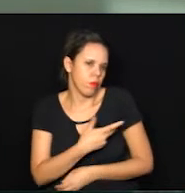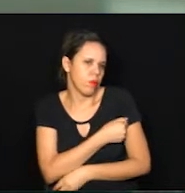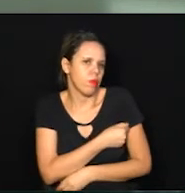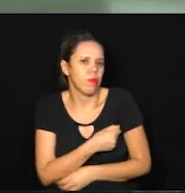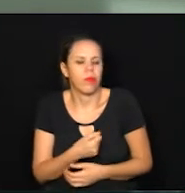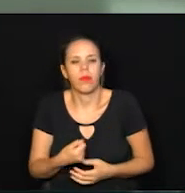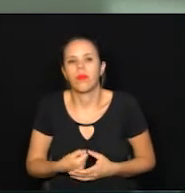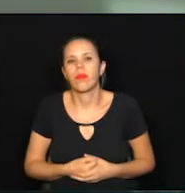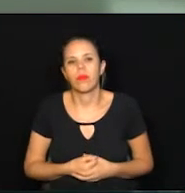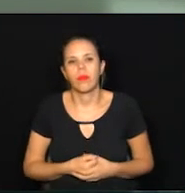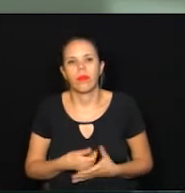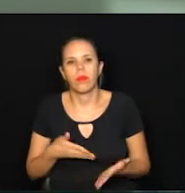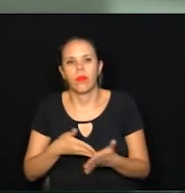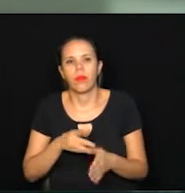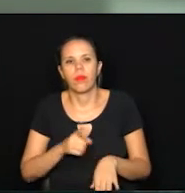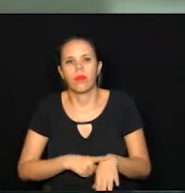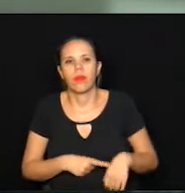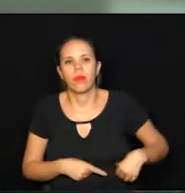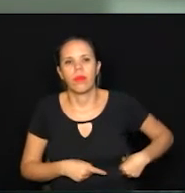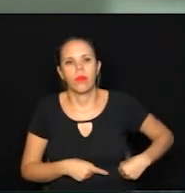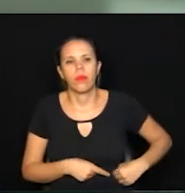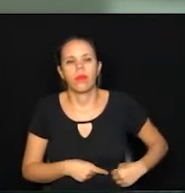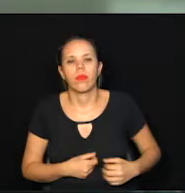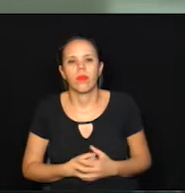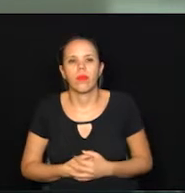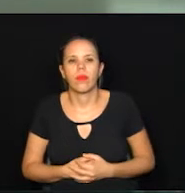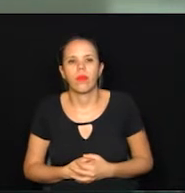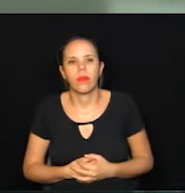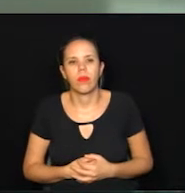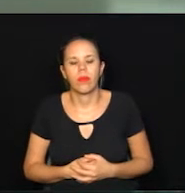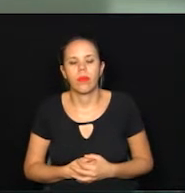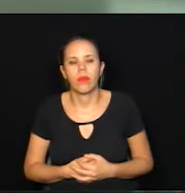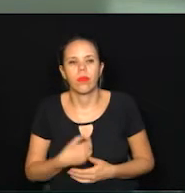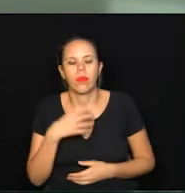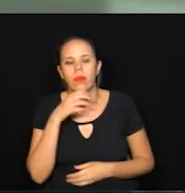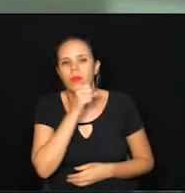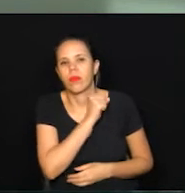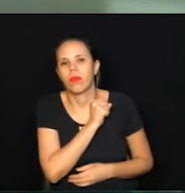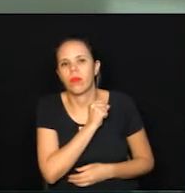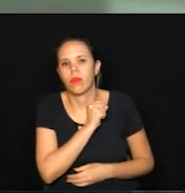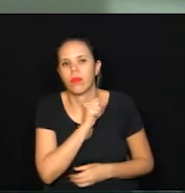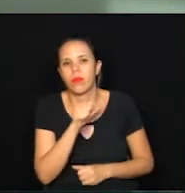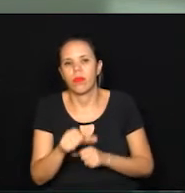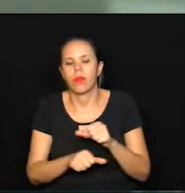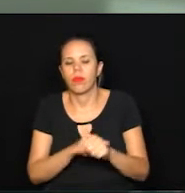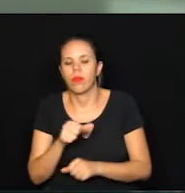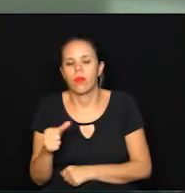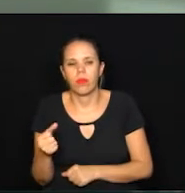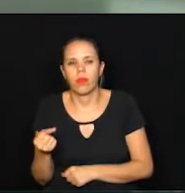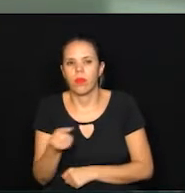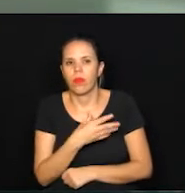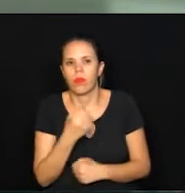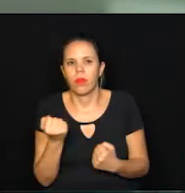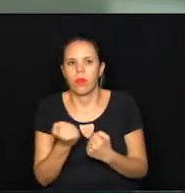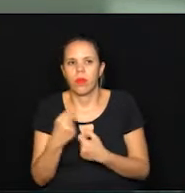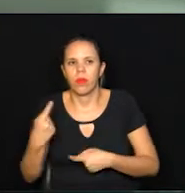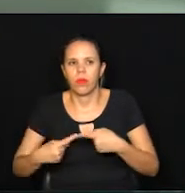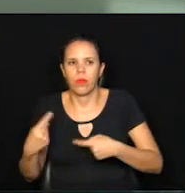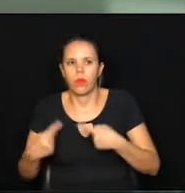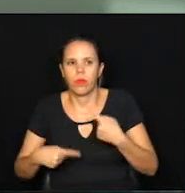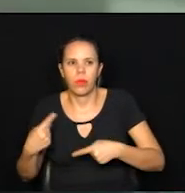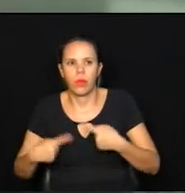num prazo curto de tempo, daí isso rapidamente deve virar uma nova ferramenta de política